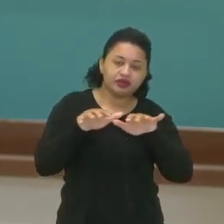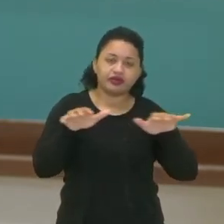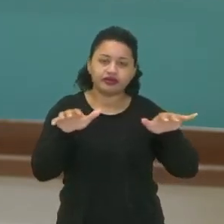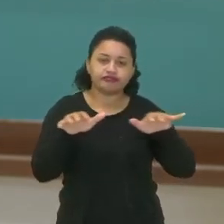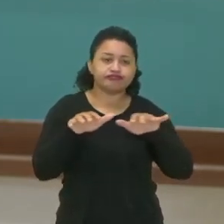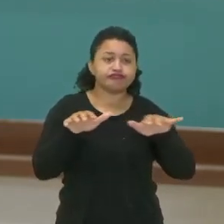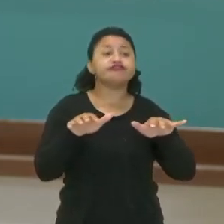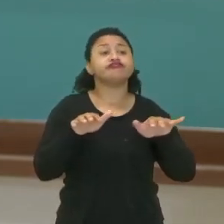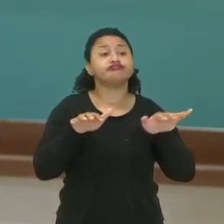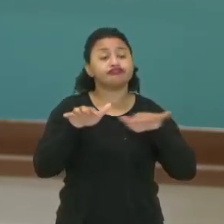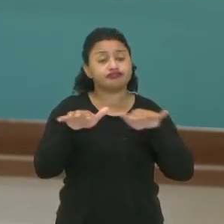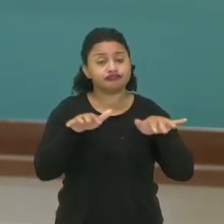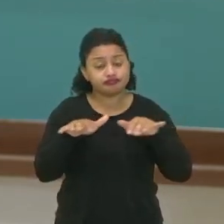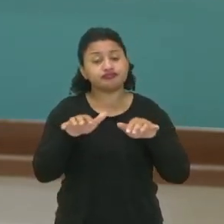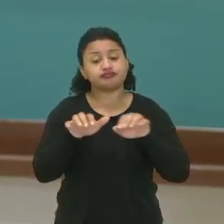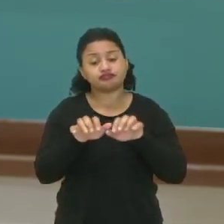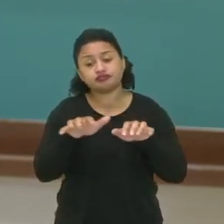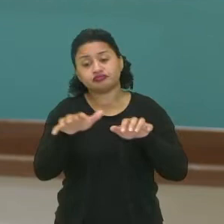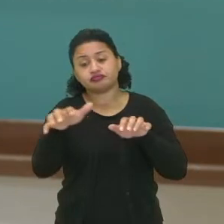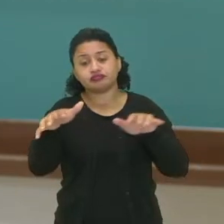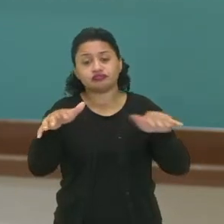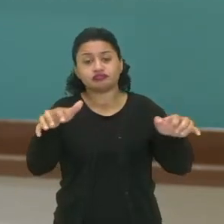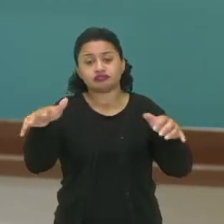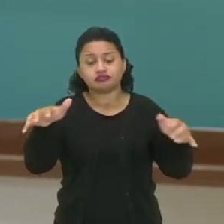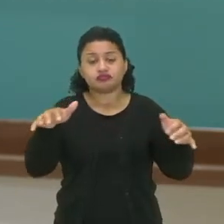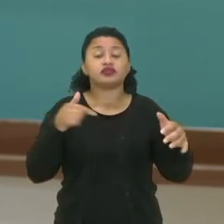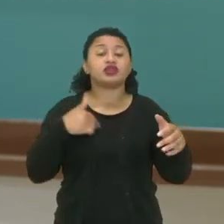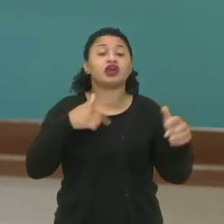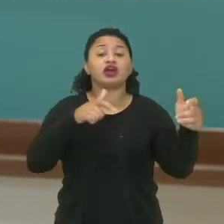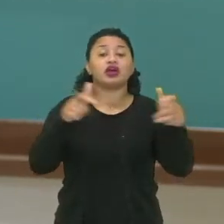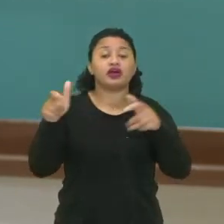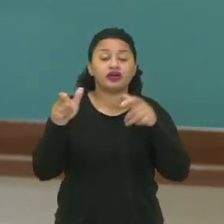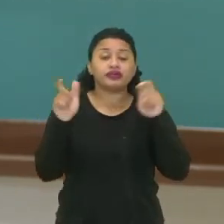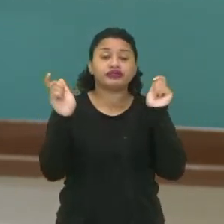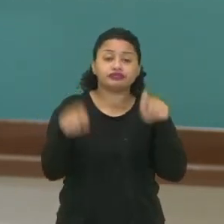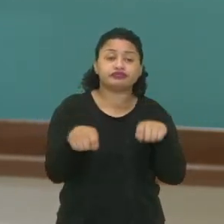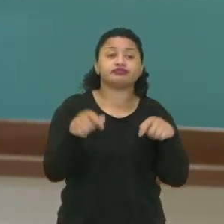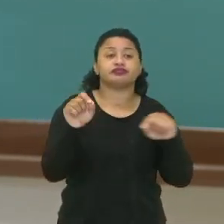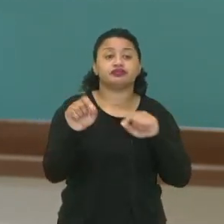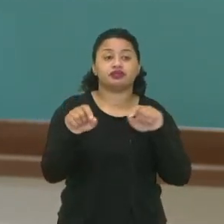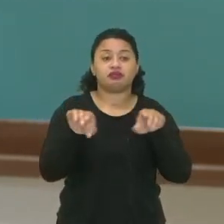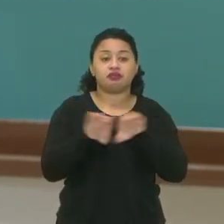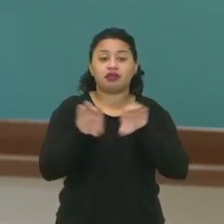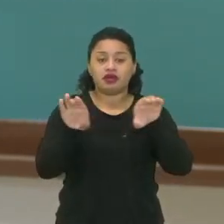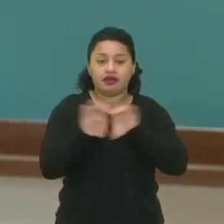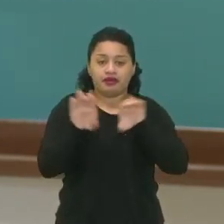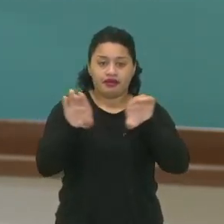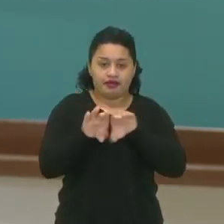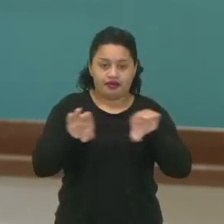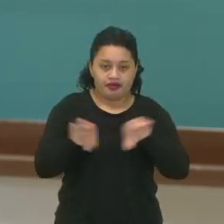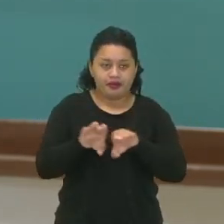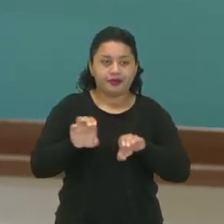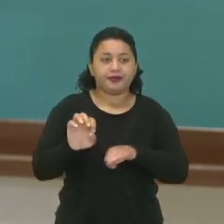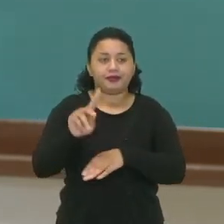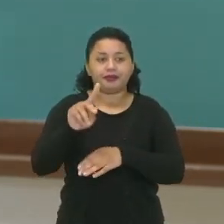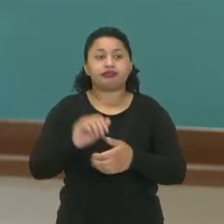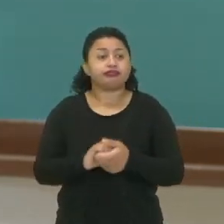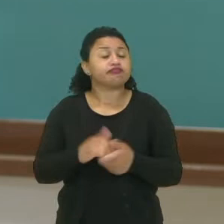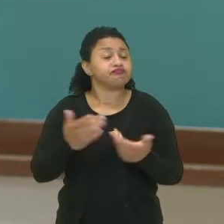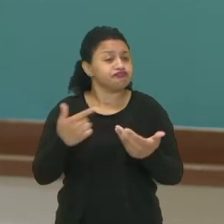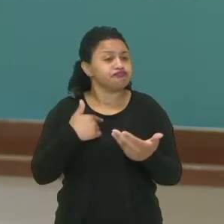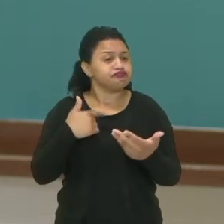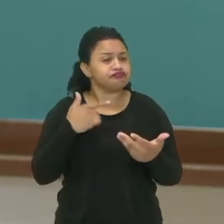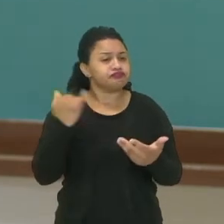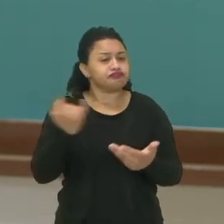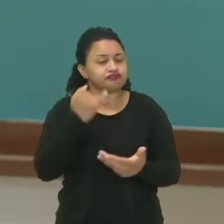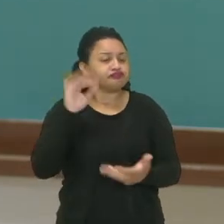separando ou transcorrendo aí, o limite das bordas das placas tectônicas, beleza? Então, vocês puderem então ter um